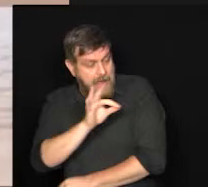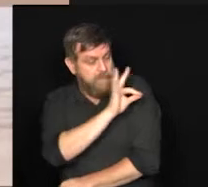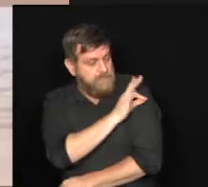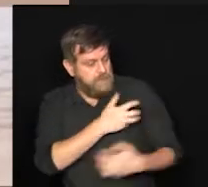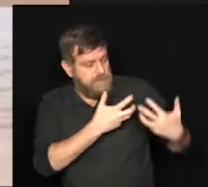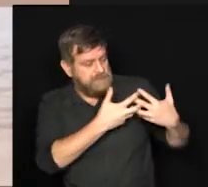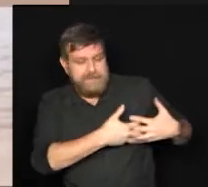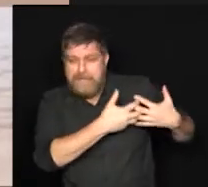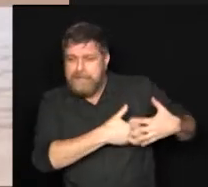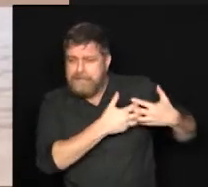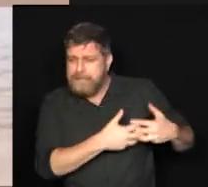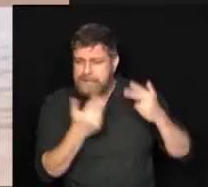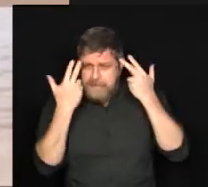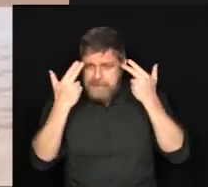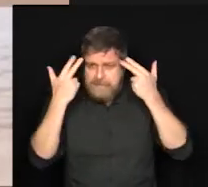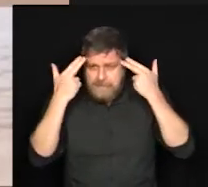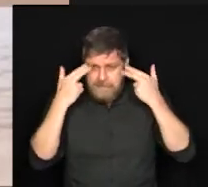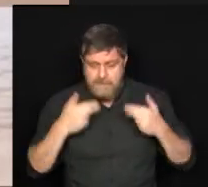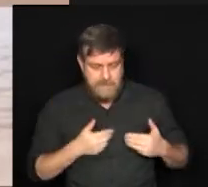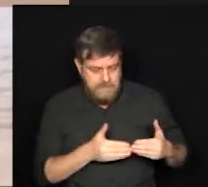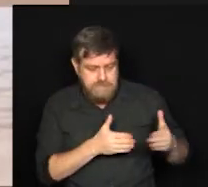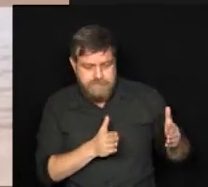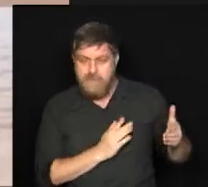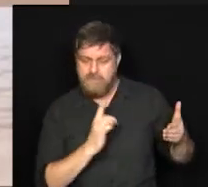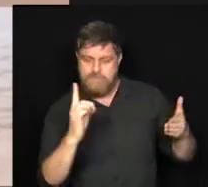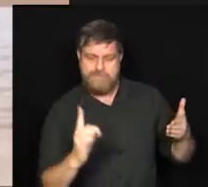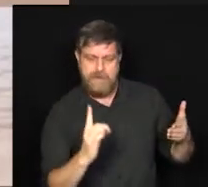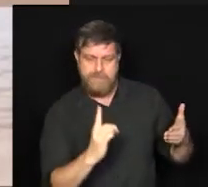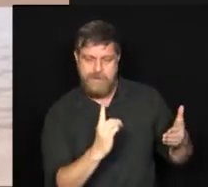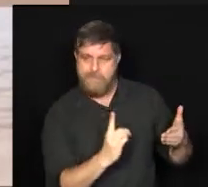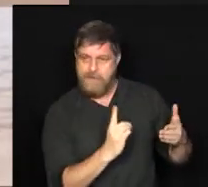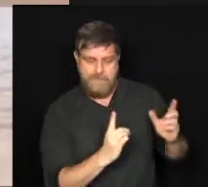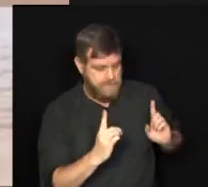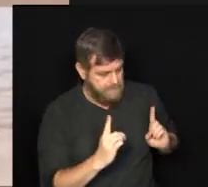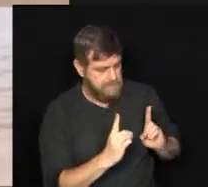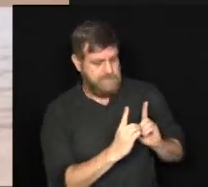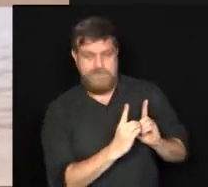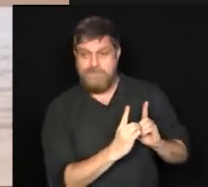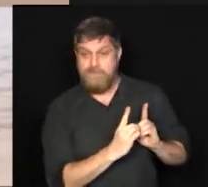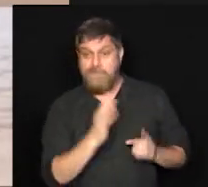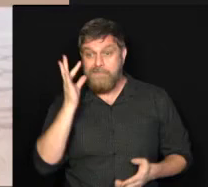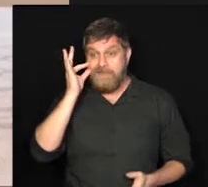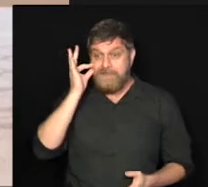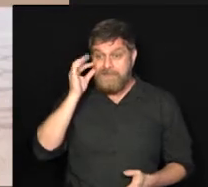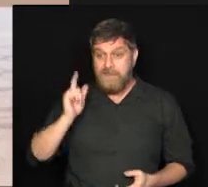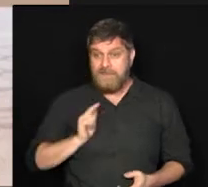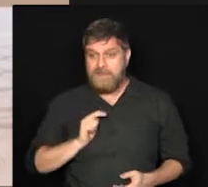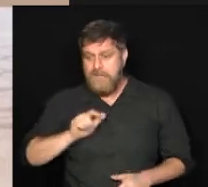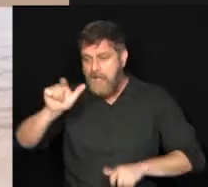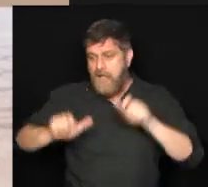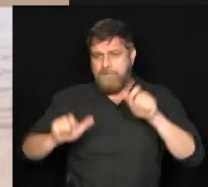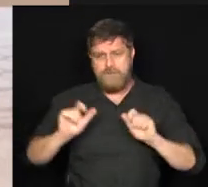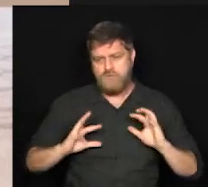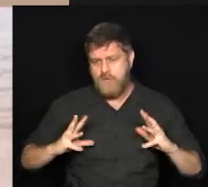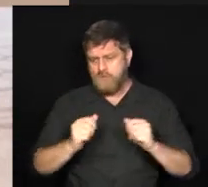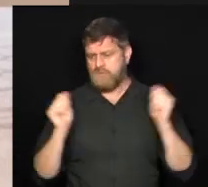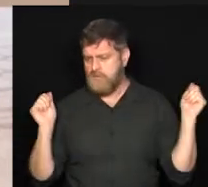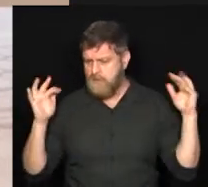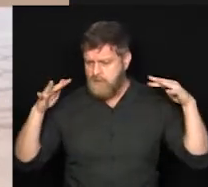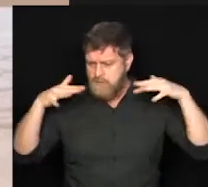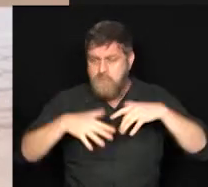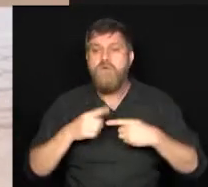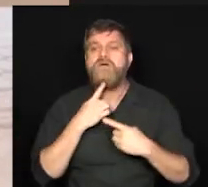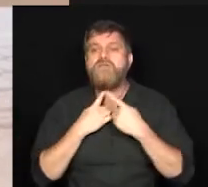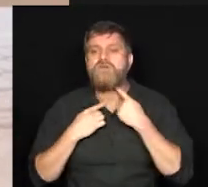funcionar normalmente, lá o porta abertas, né, que fica no Paço Municipal, para atender quem deseja regularizar a